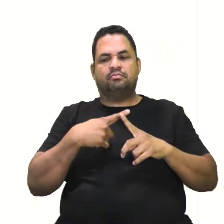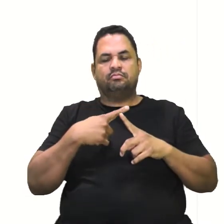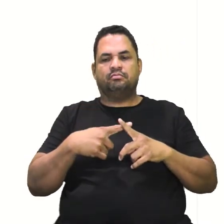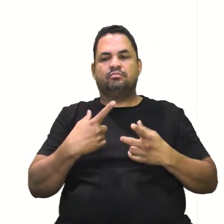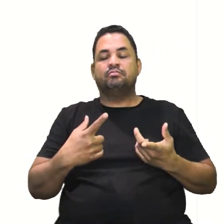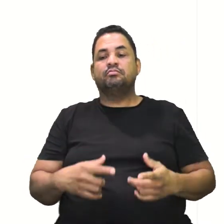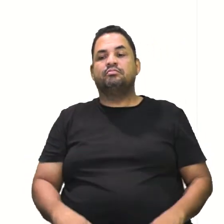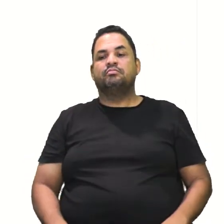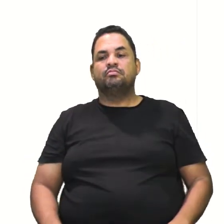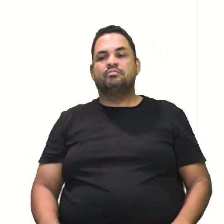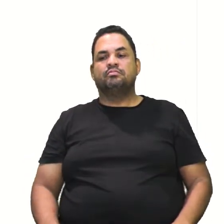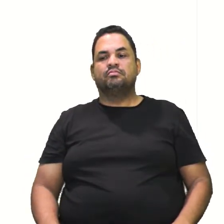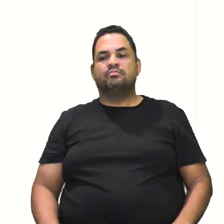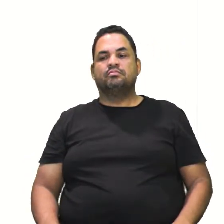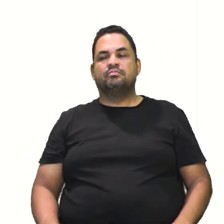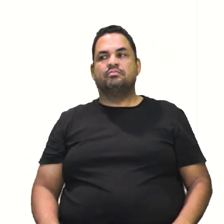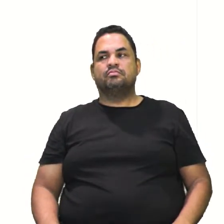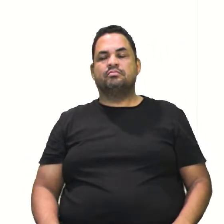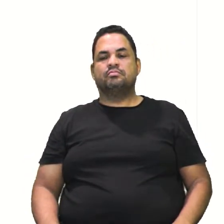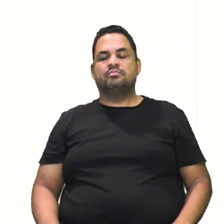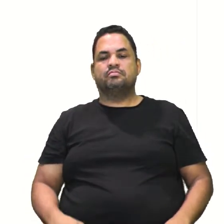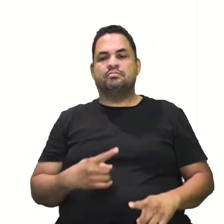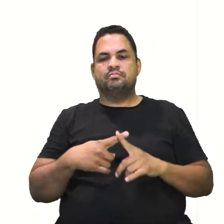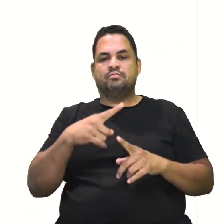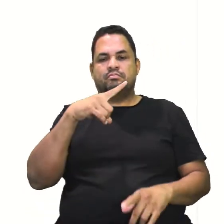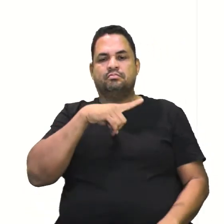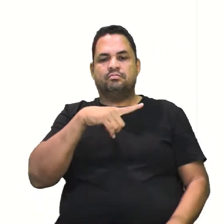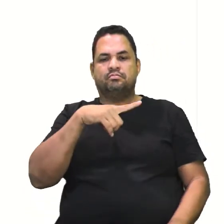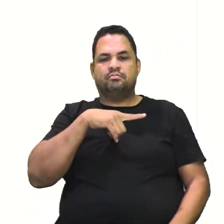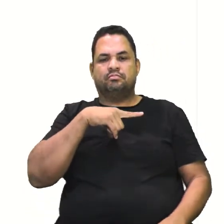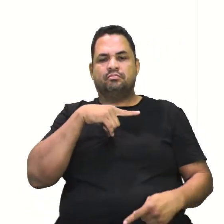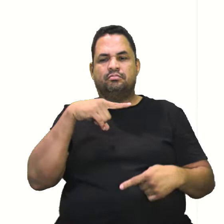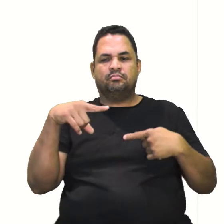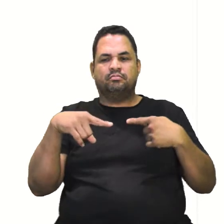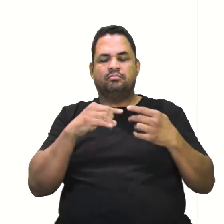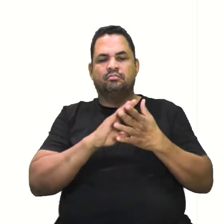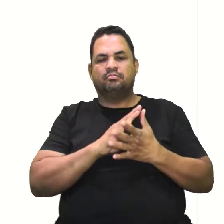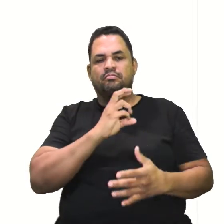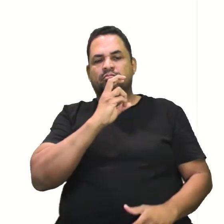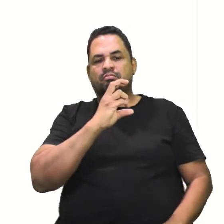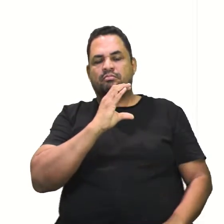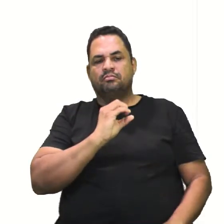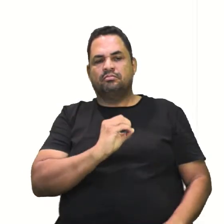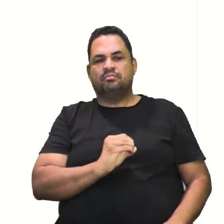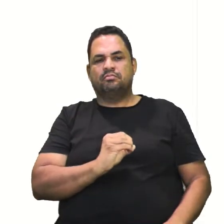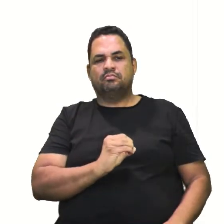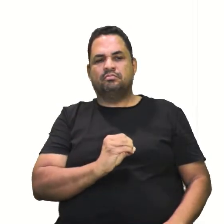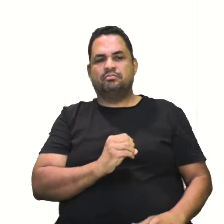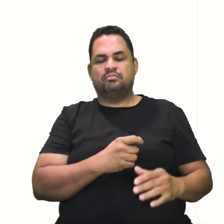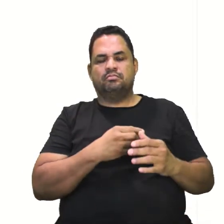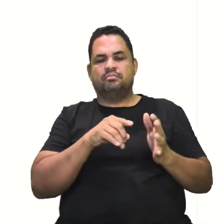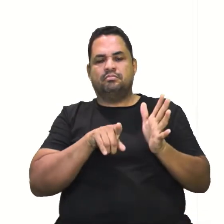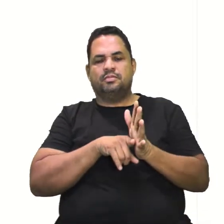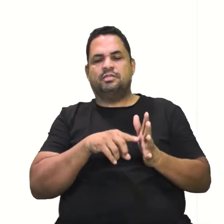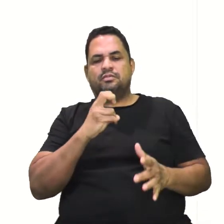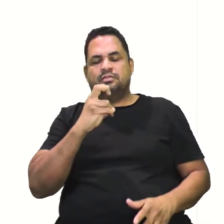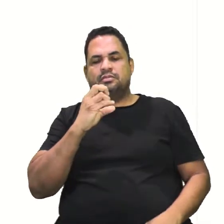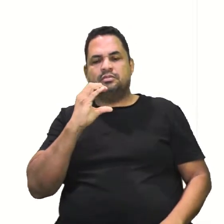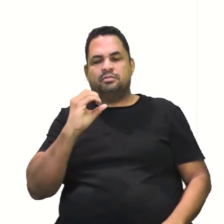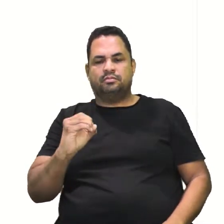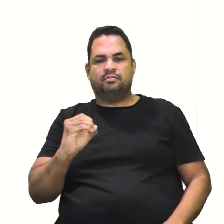eixo X mesmo? Porque eu tenho ali, ó, o foco no ponto 5, 0 e menos 5 e